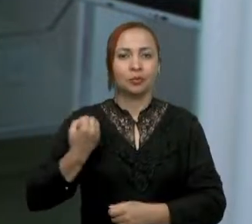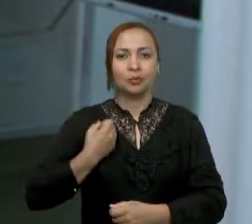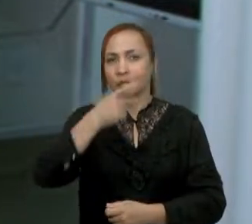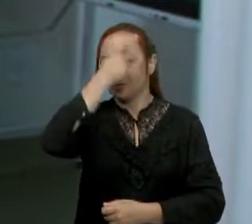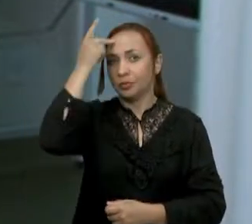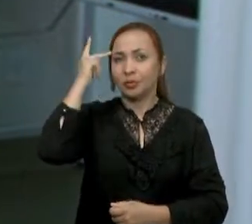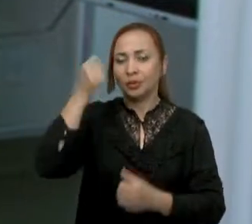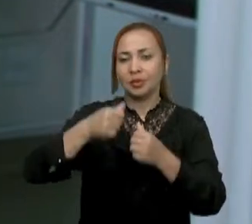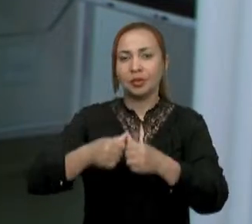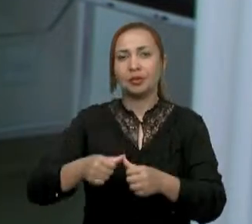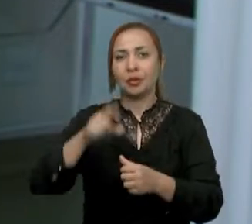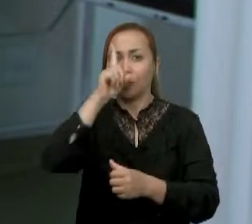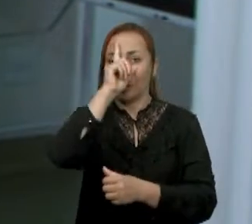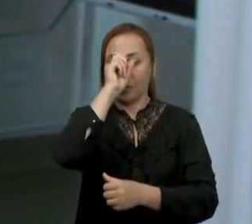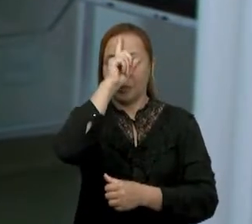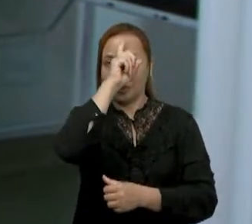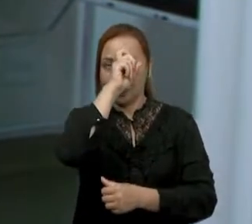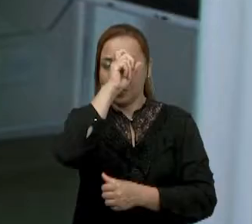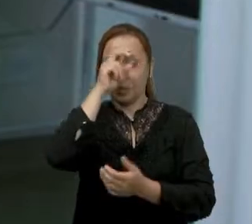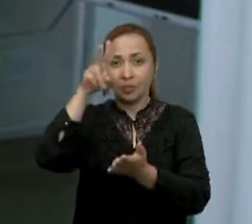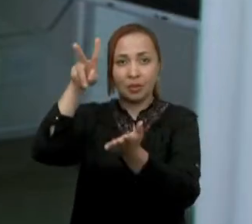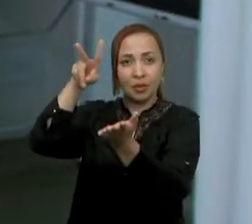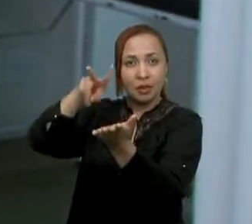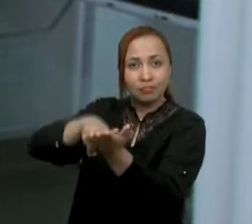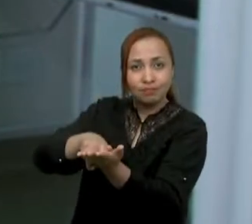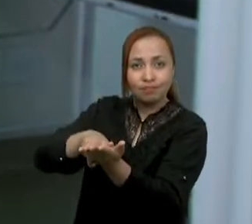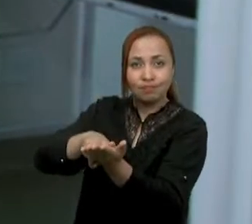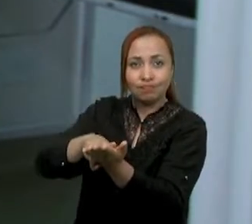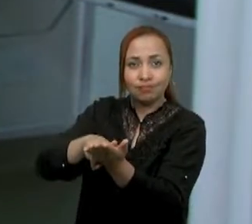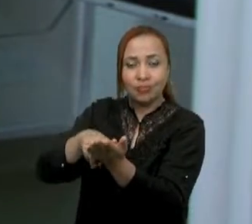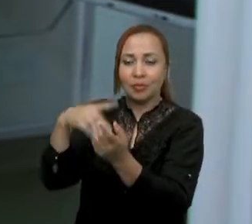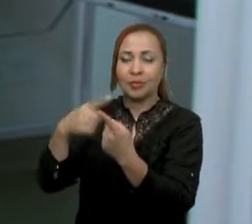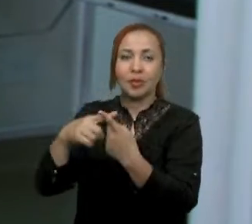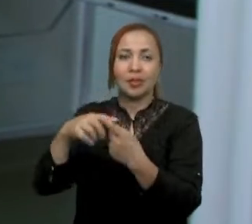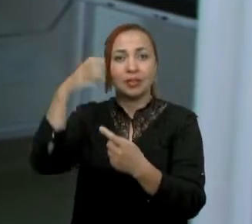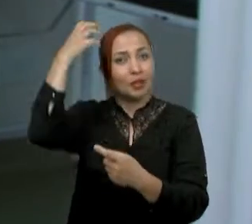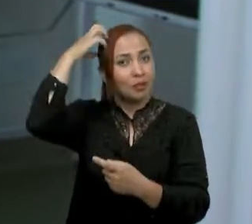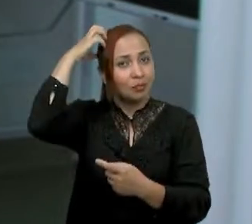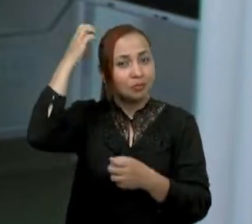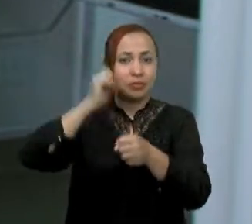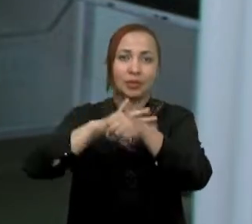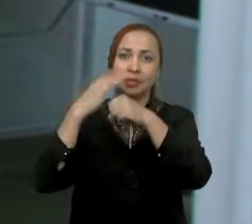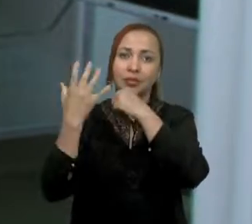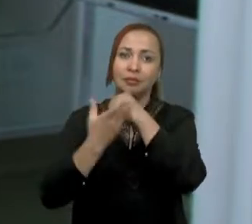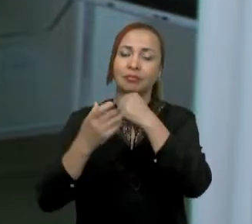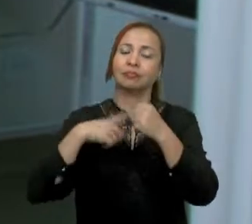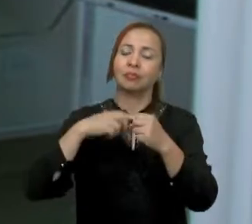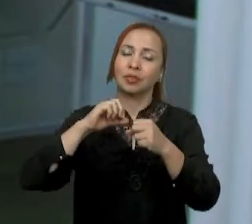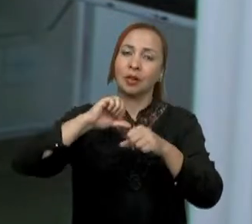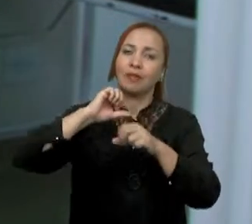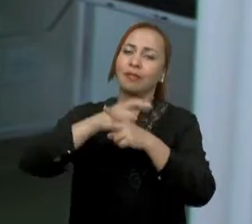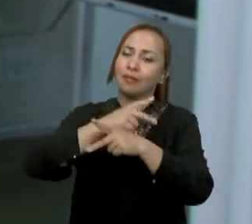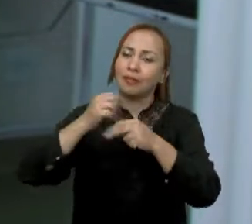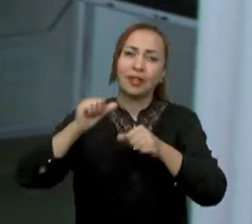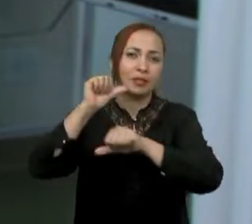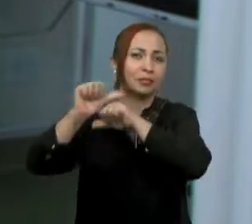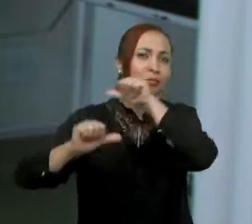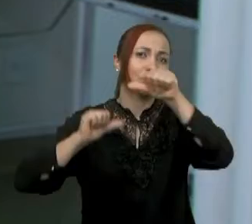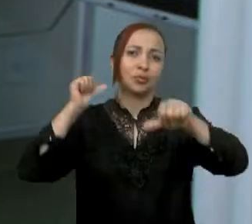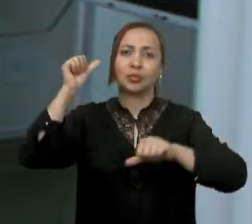número de pessoas que ficaram atualizadas e em decorrência dessa corrida convide né e diz apresenta uma série de alterações